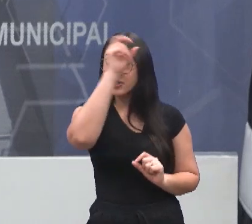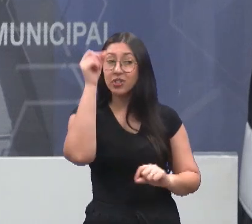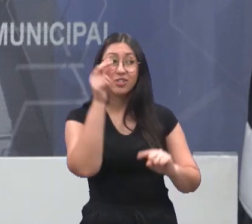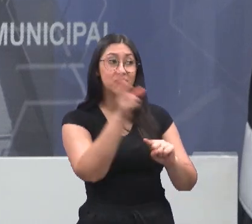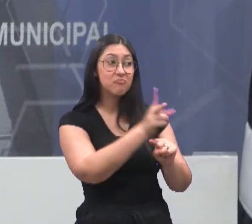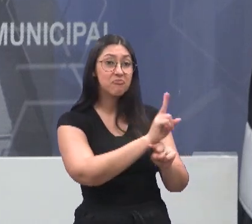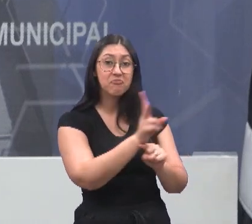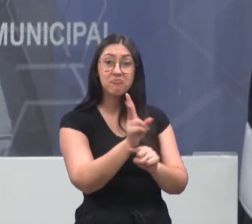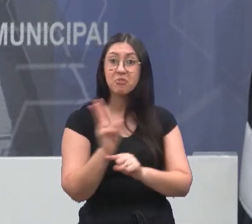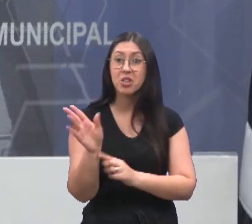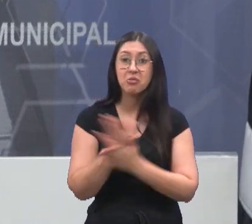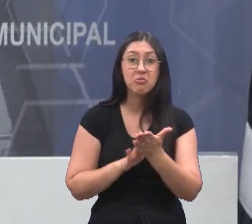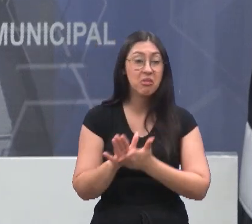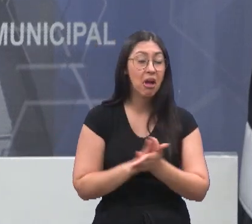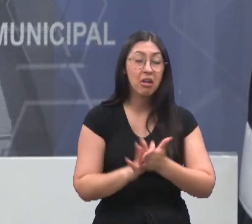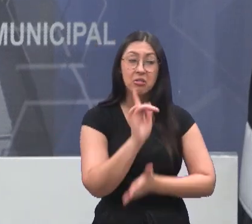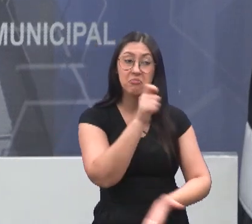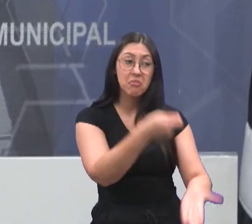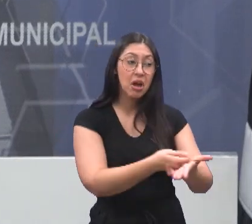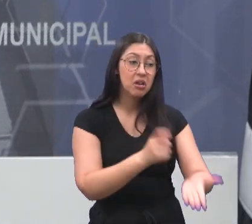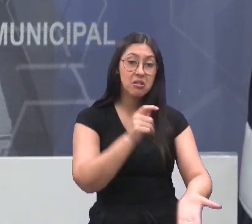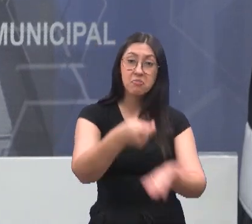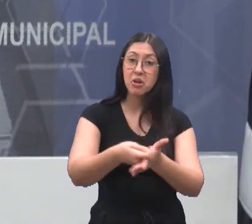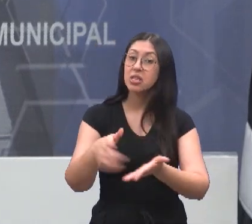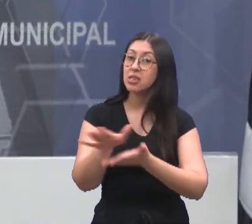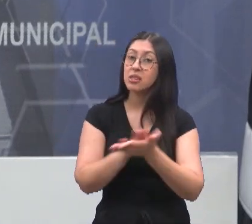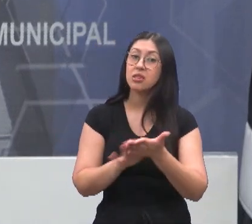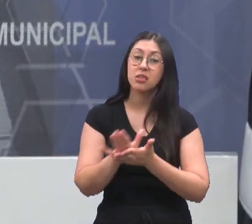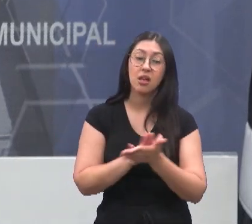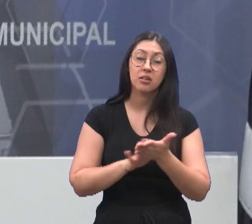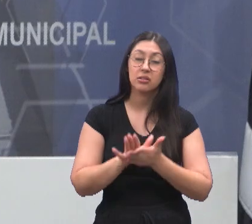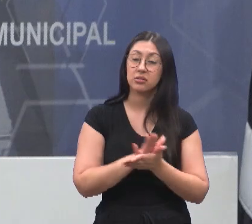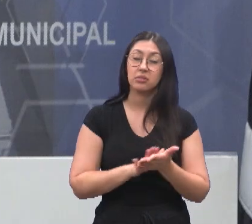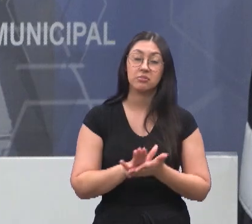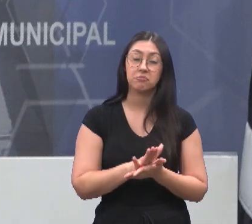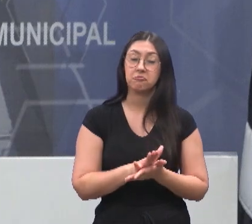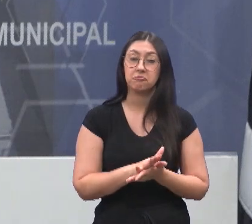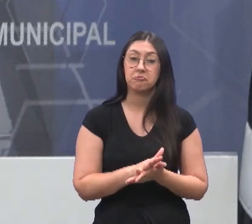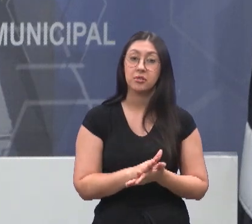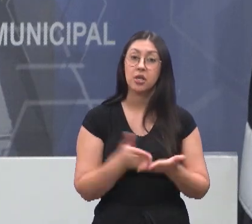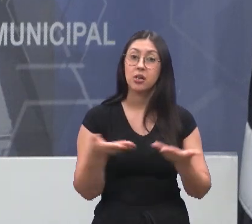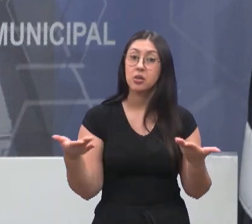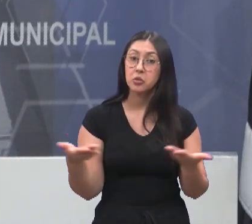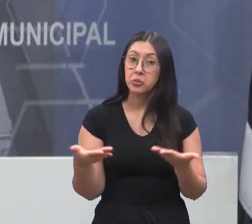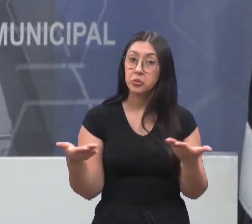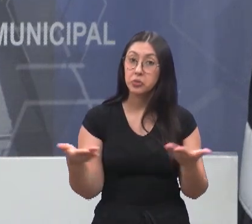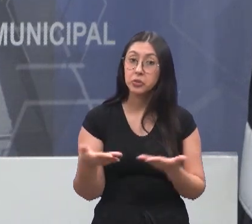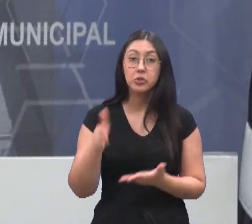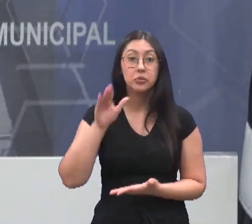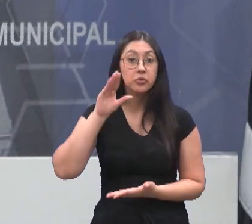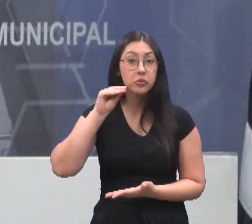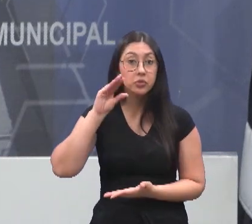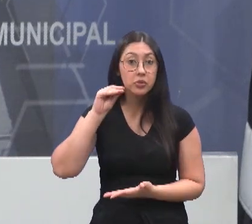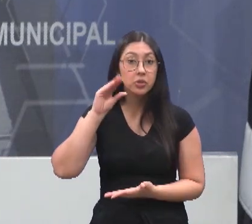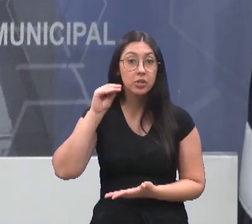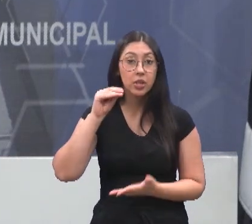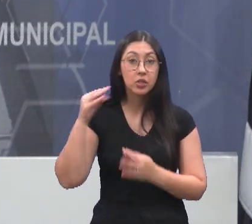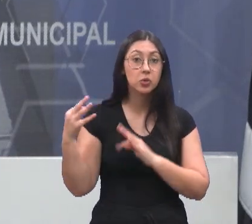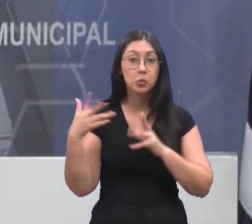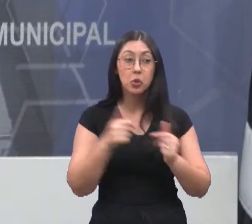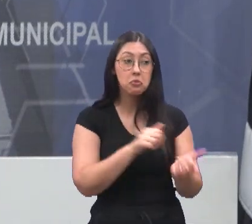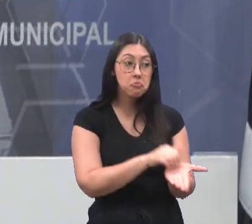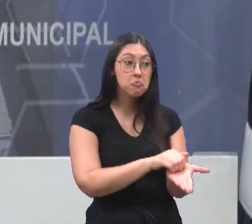exigências dos pagamentos e da apresentação dessas guias, e hoje os funcionários foram todos mandados